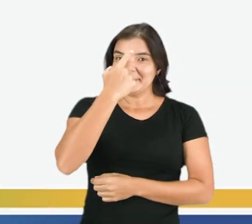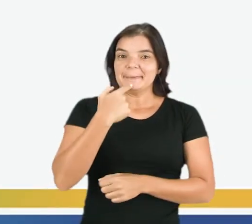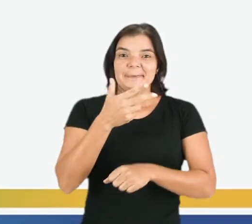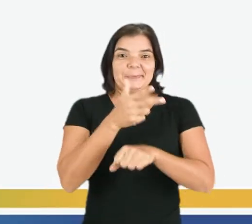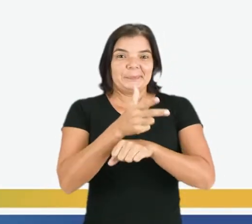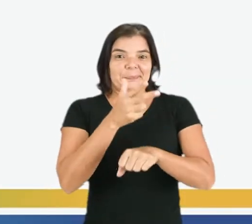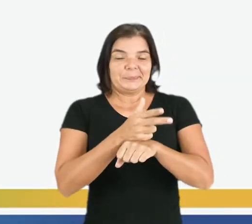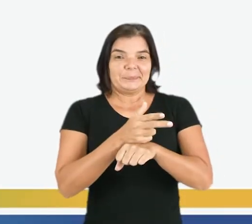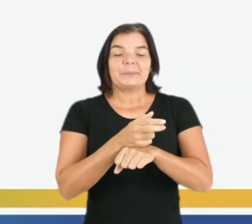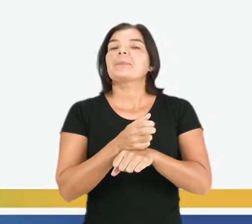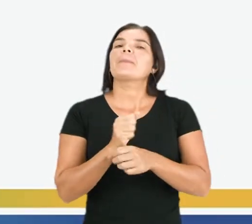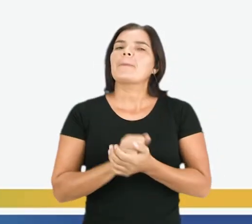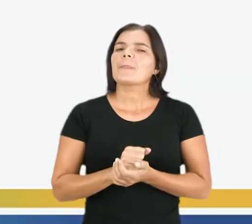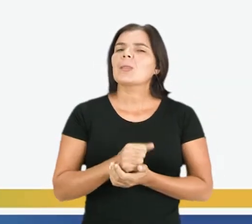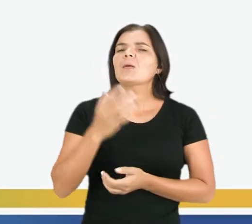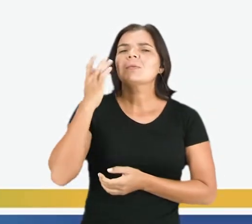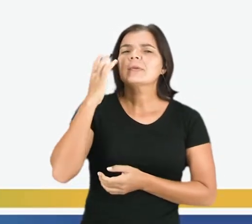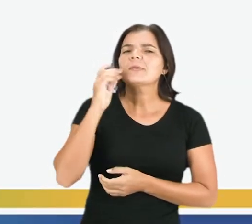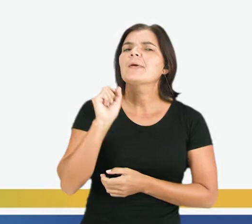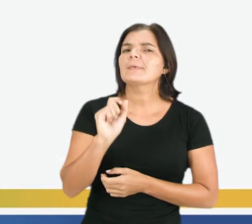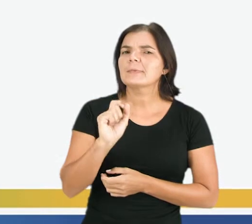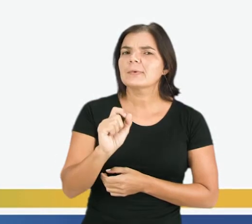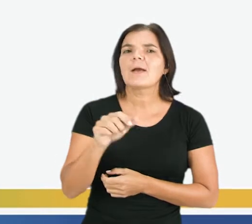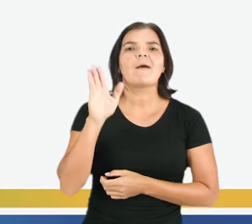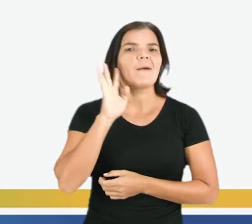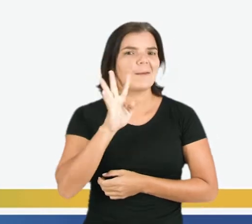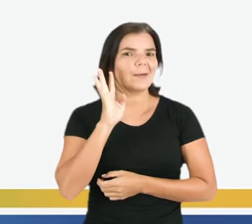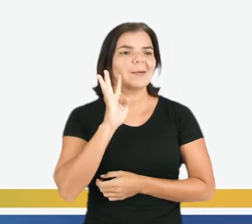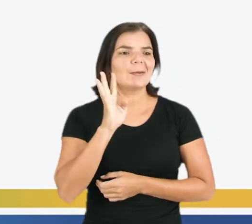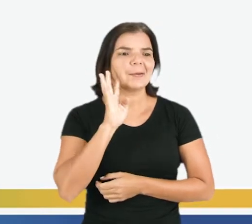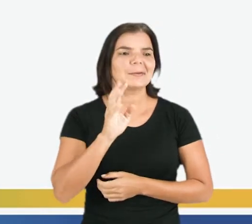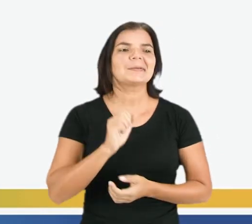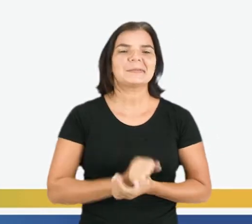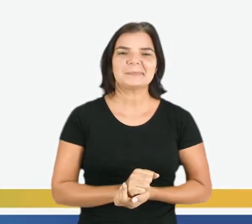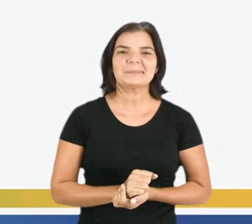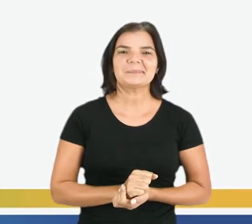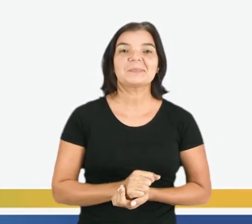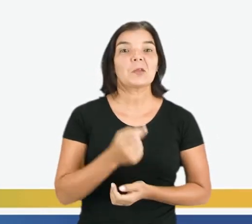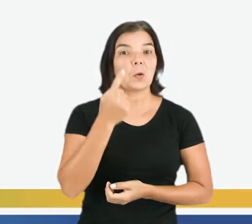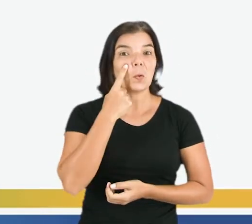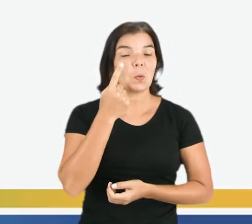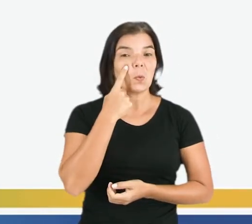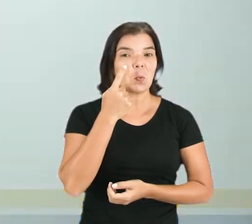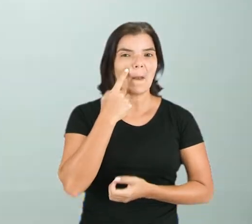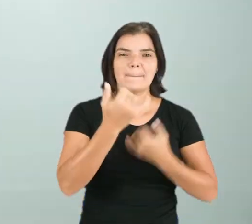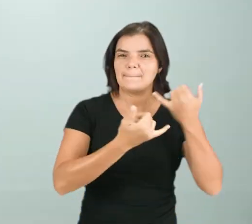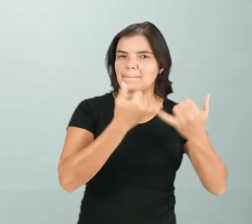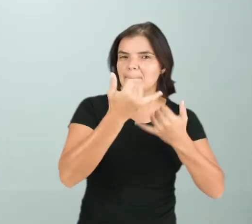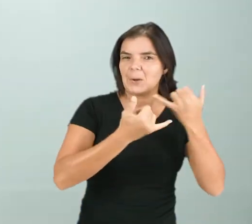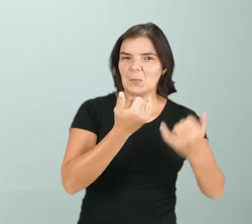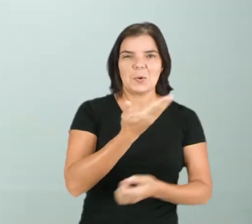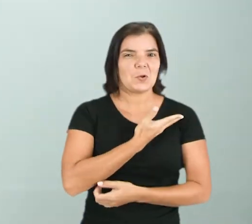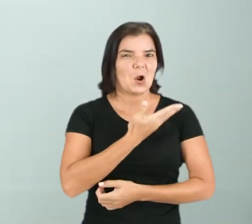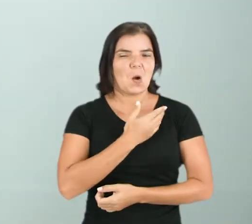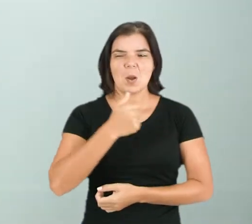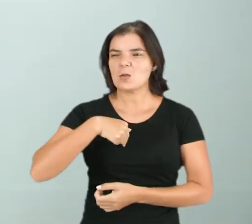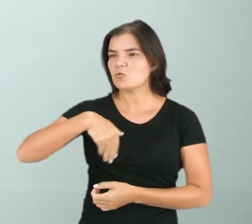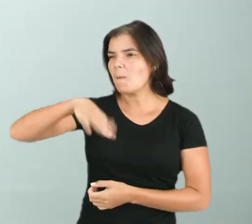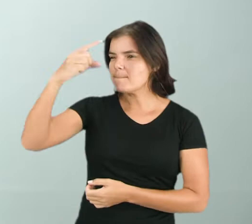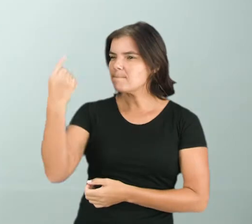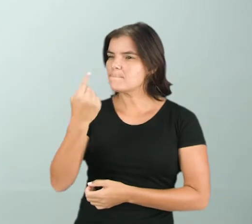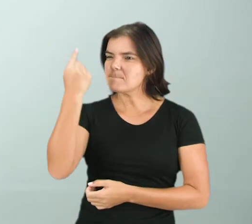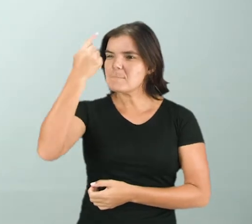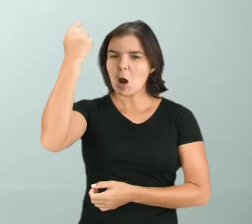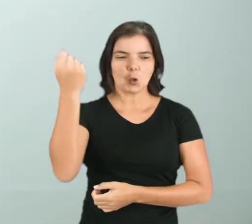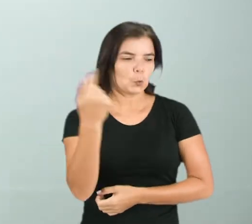sobre o vídeo. O que vocês acharam? Vocês acharam interessante? Vocês já ficaram brincando com o coleguinha? Ah, eu sou mais alto, eu sou maior